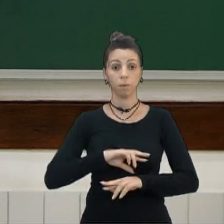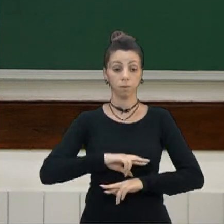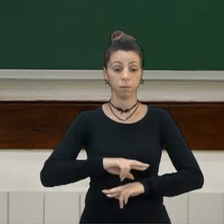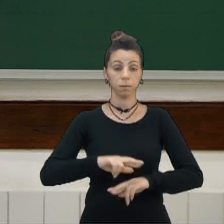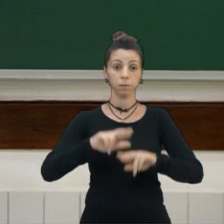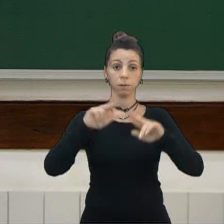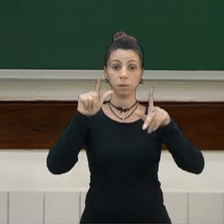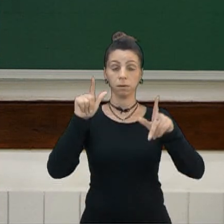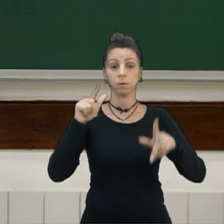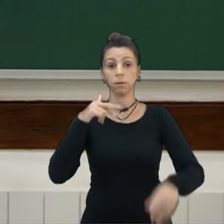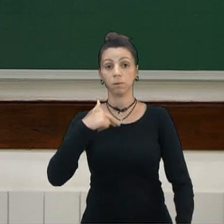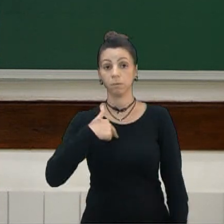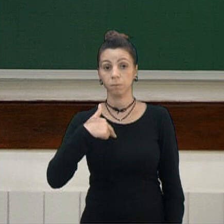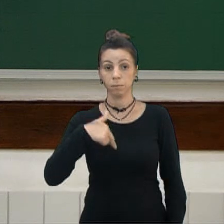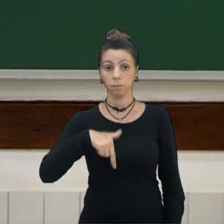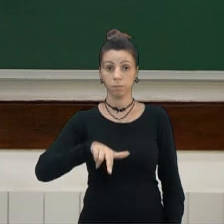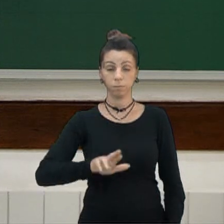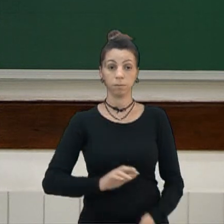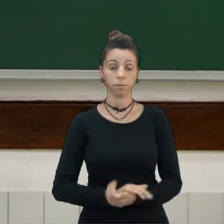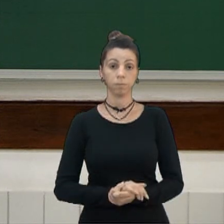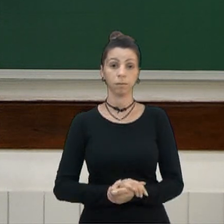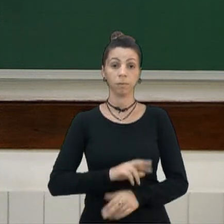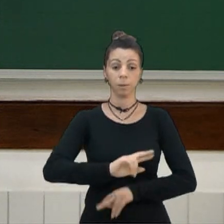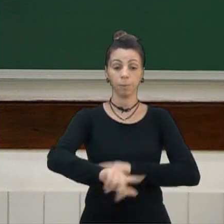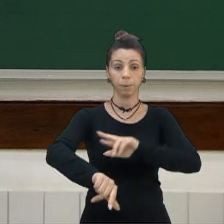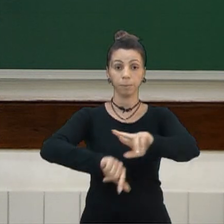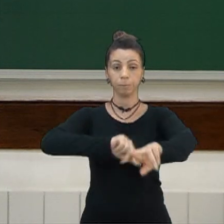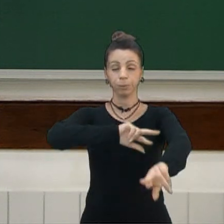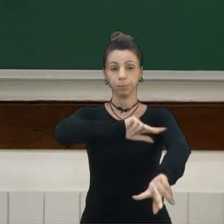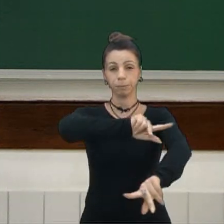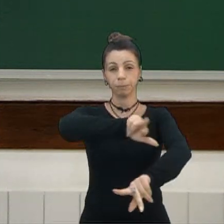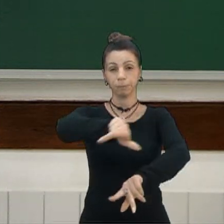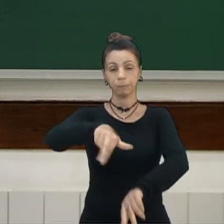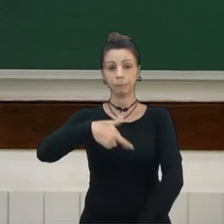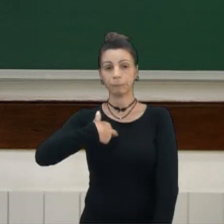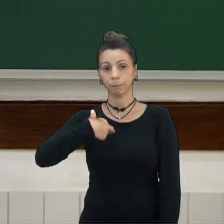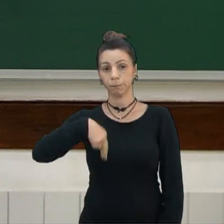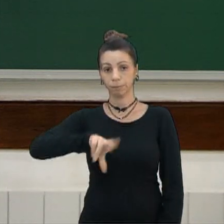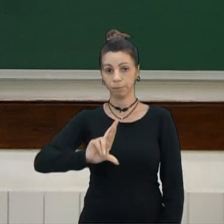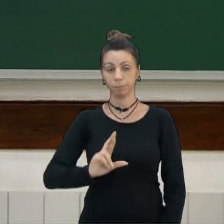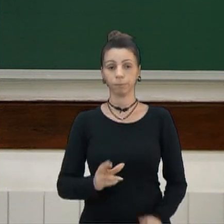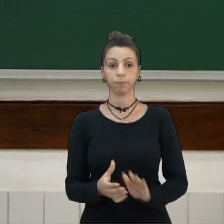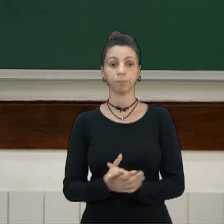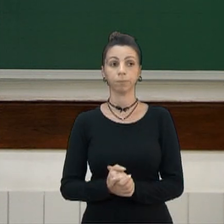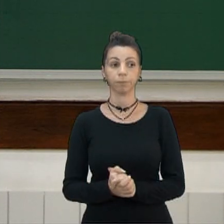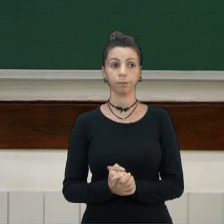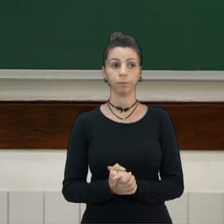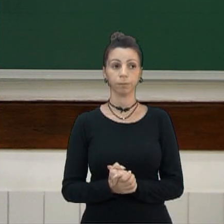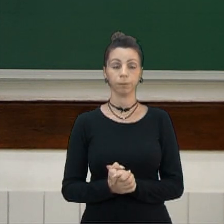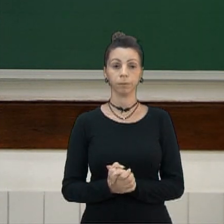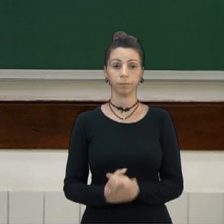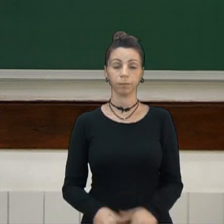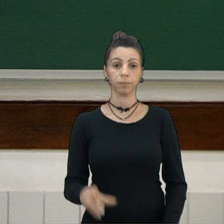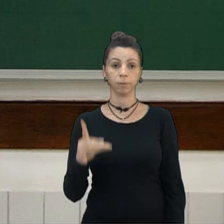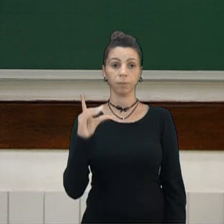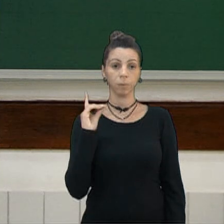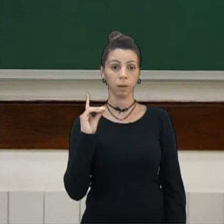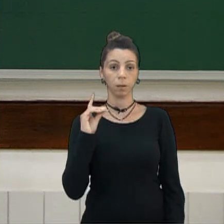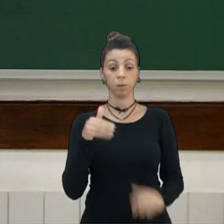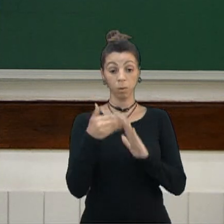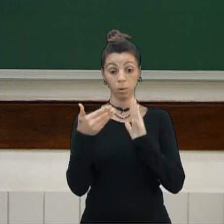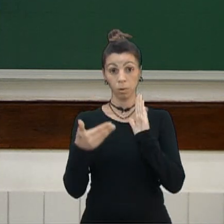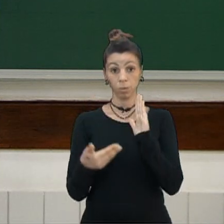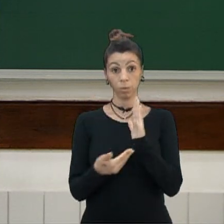diversidade de religiosidade e essa diversidade de religiões. Letra D, todas as questões estão